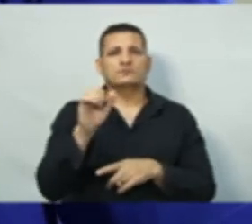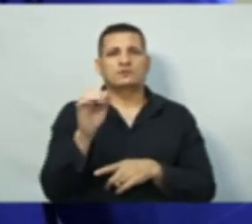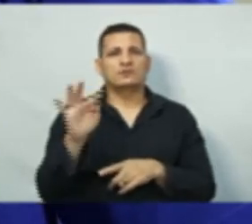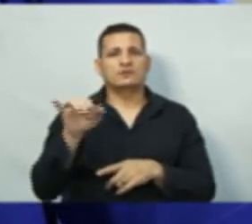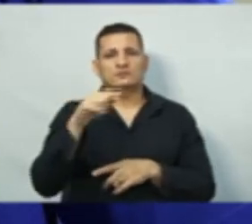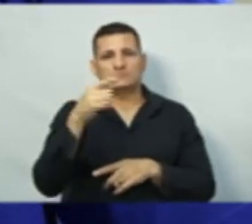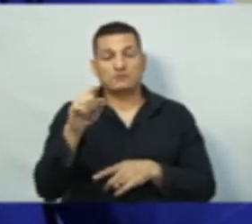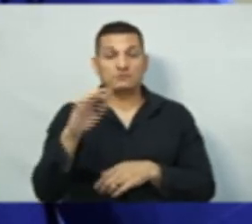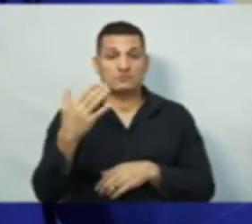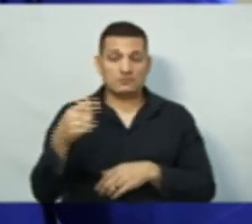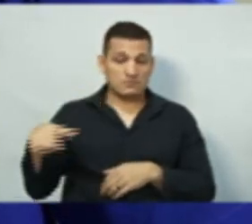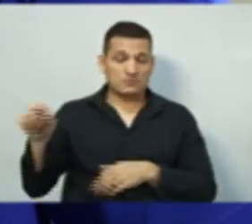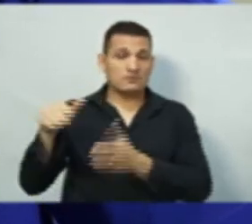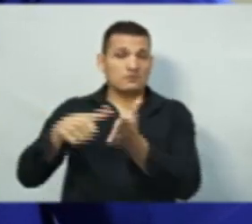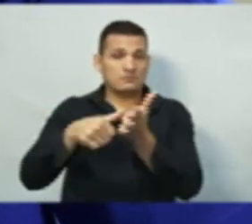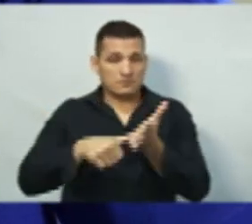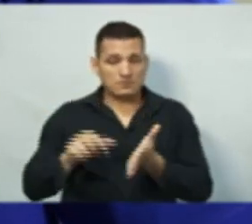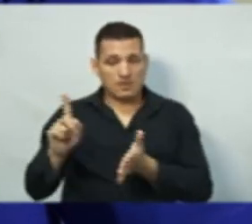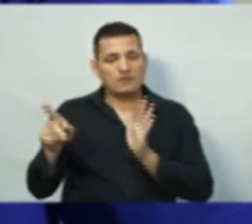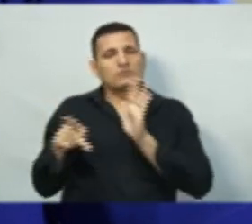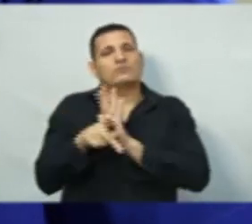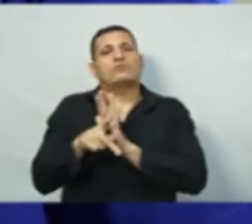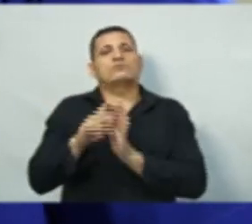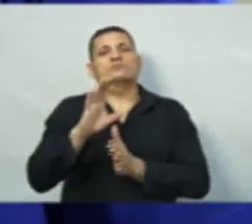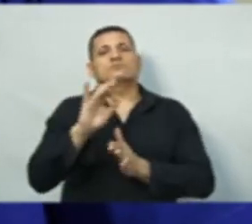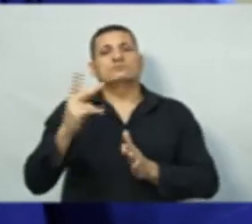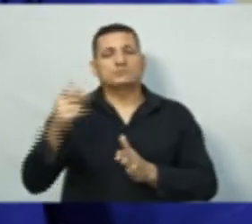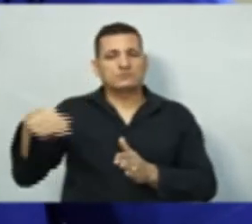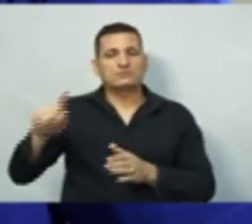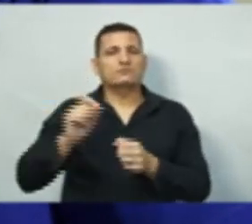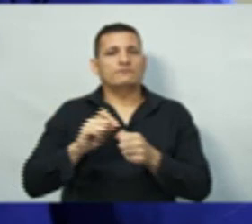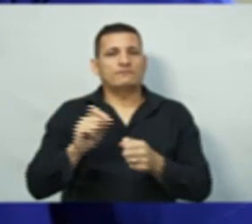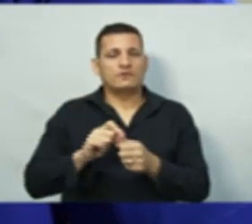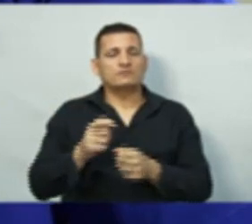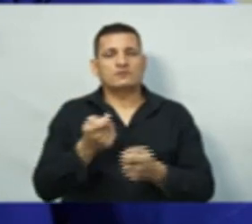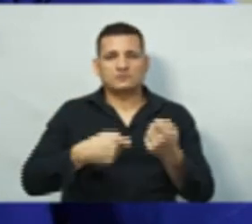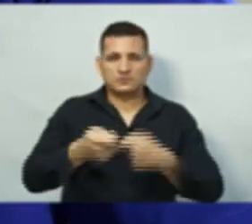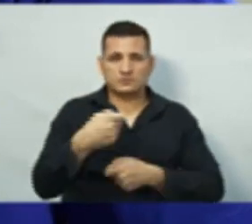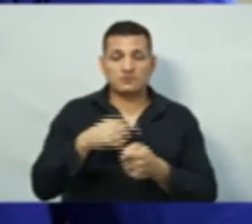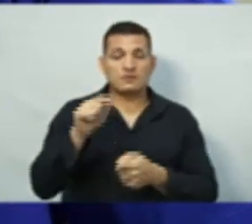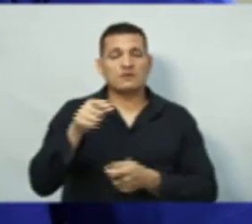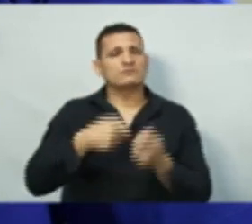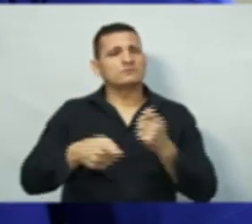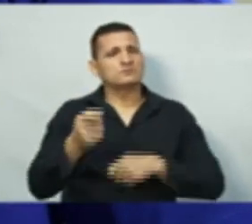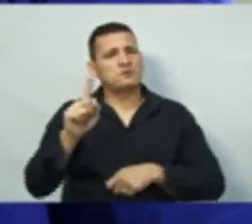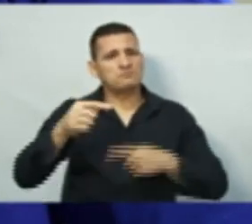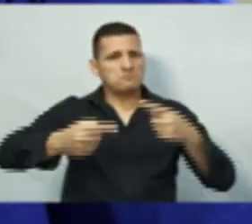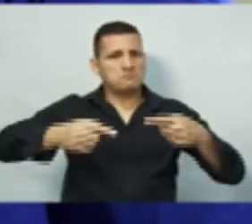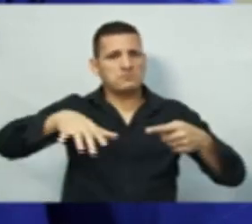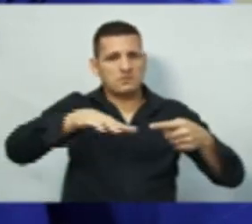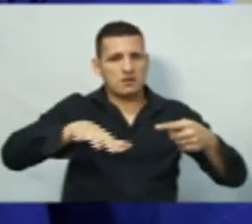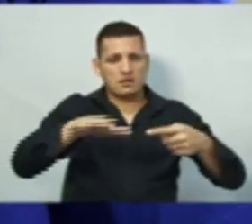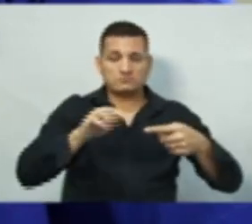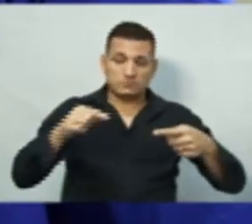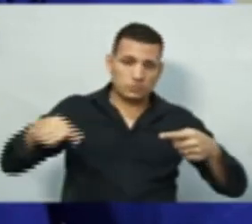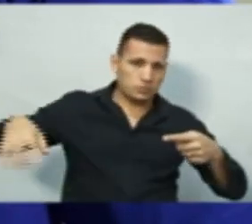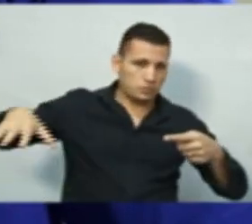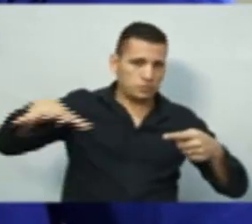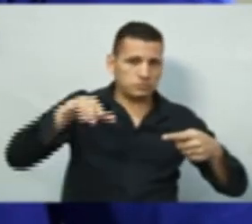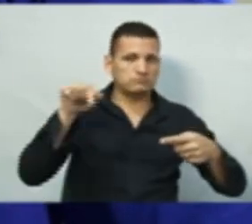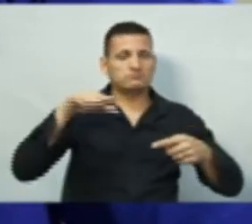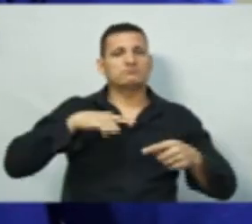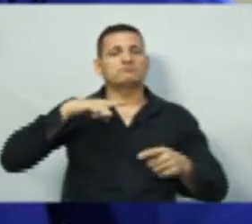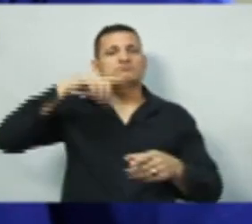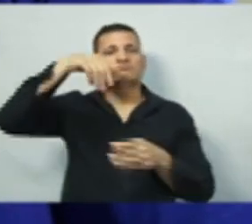são os próprios cooperados, os donos da cooperativa que fazem a gestão. Uma gestão que é democrática, onde todos os cooperados eles têm